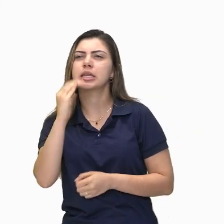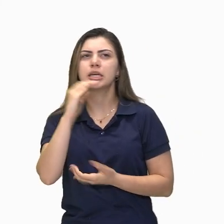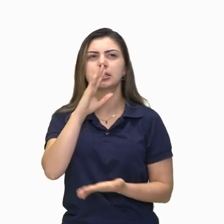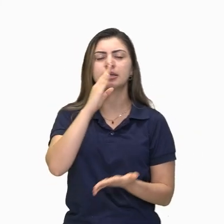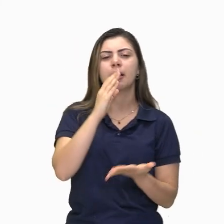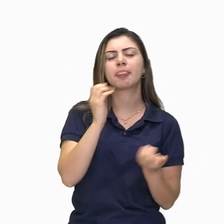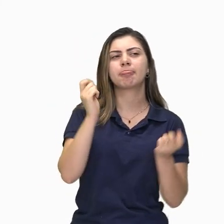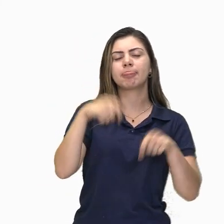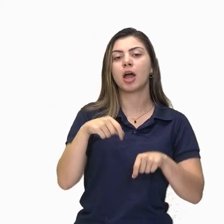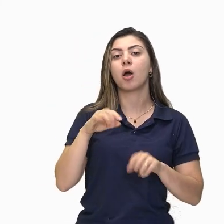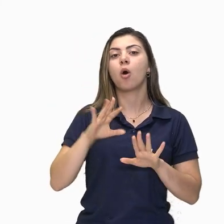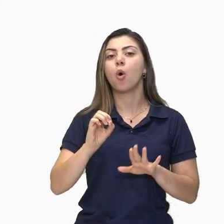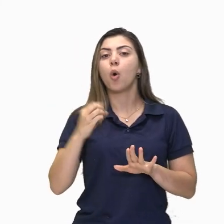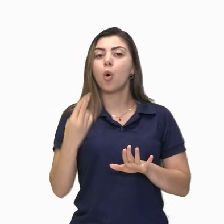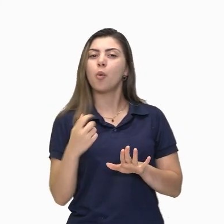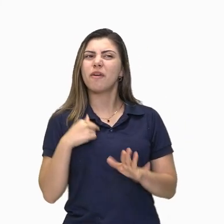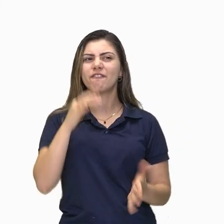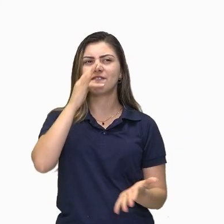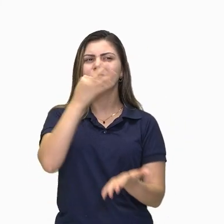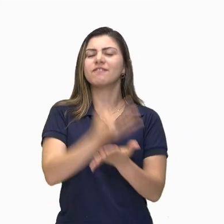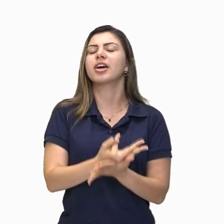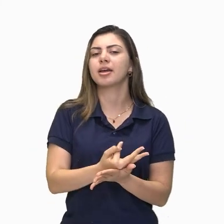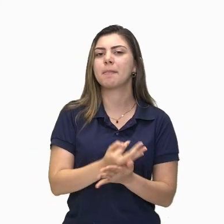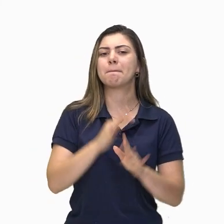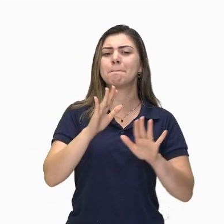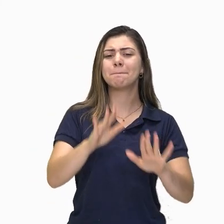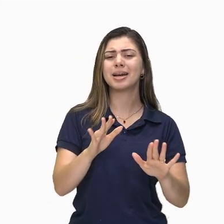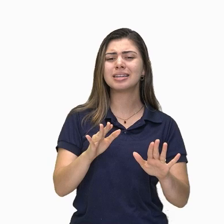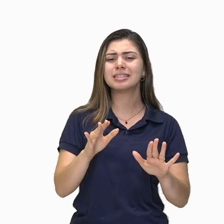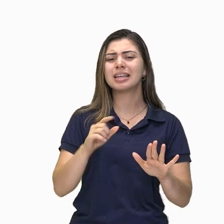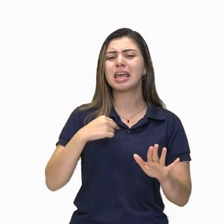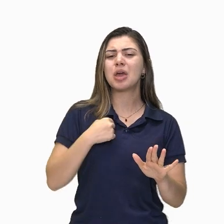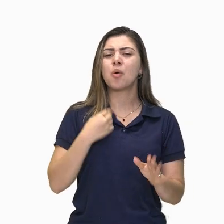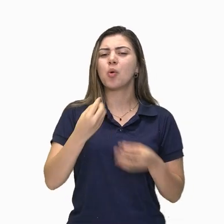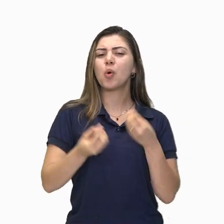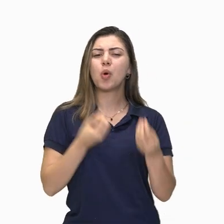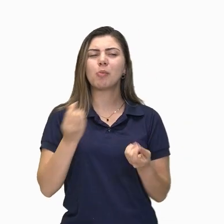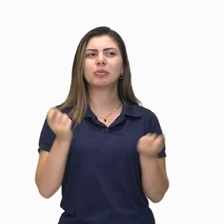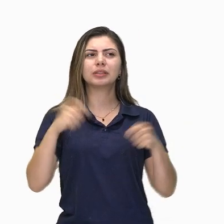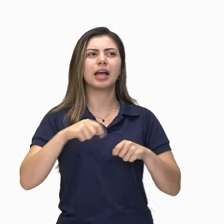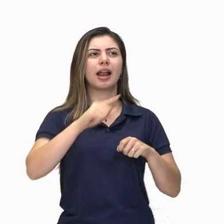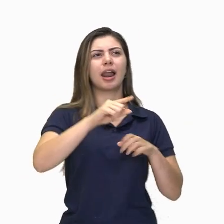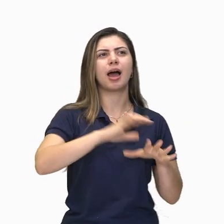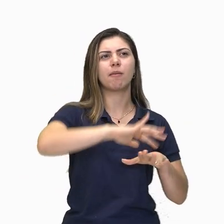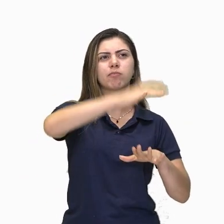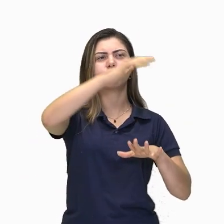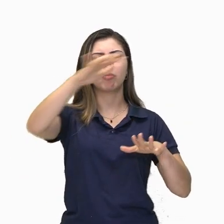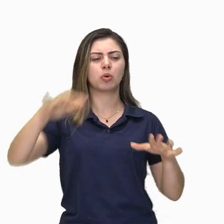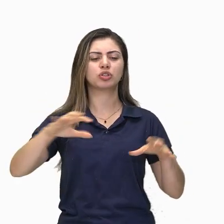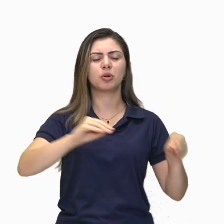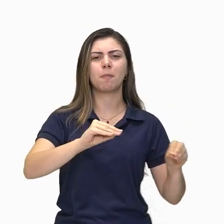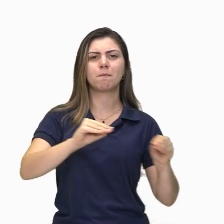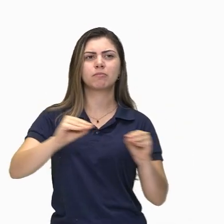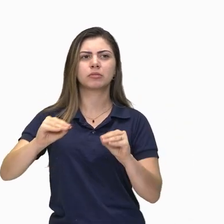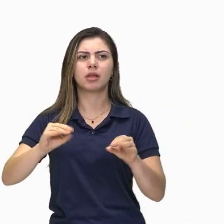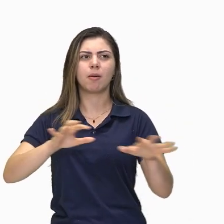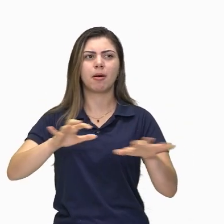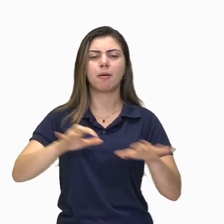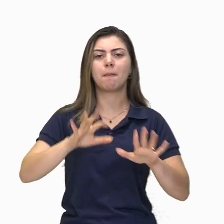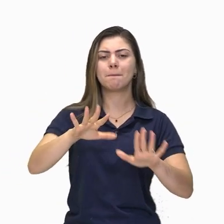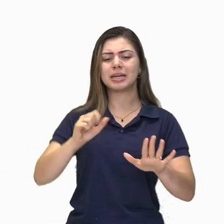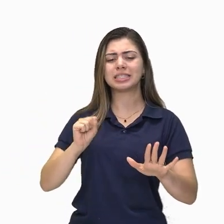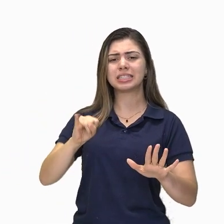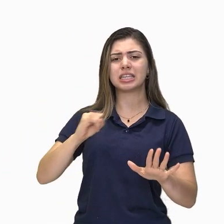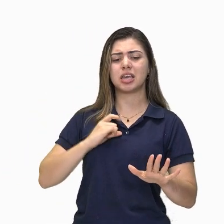e ainda que tivesse toda a fé, de maneira tal que transportasse os montes, e não tivesse amor, nada